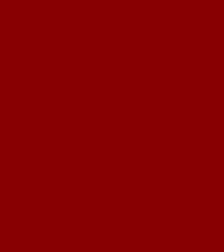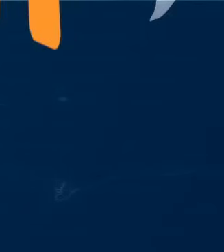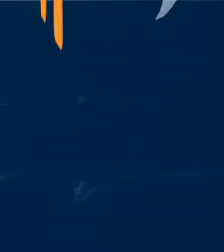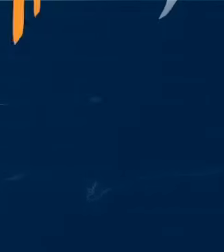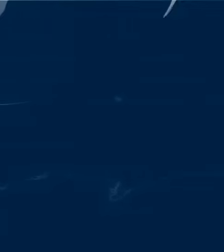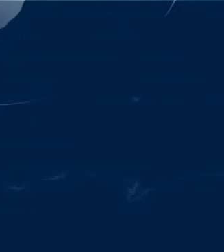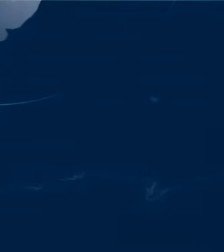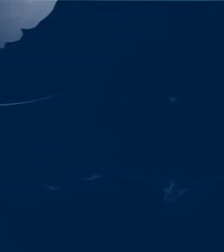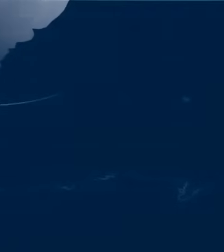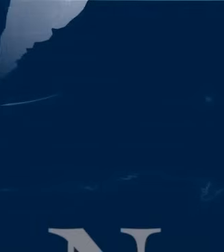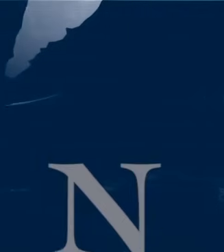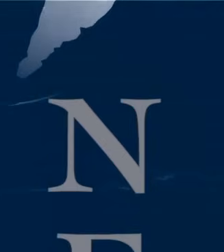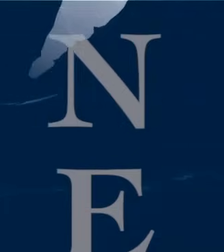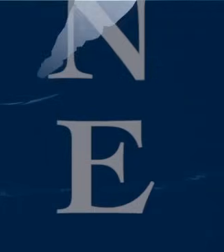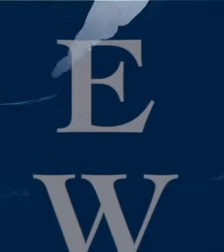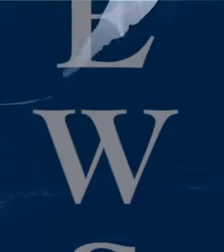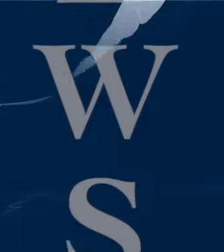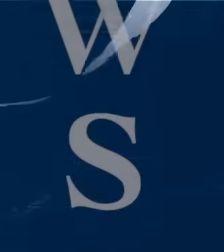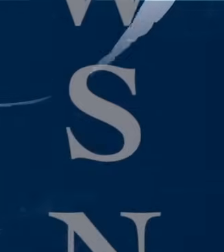ar!